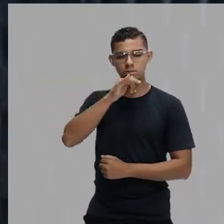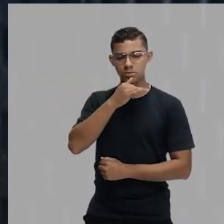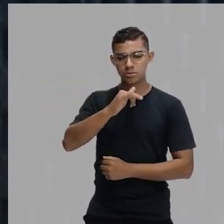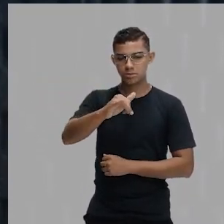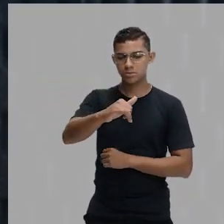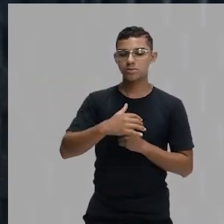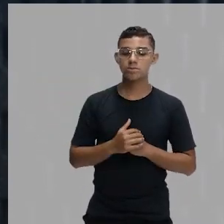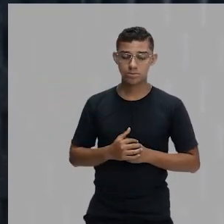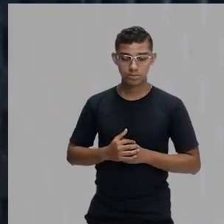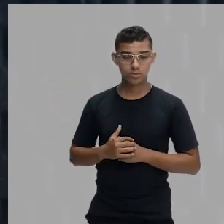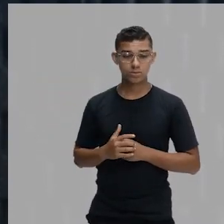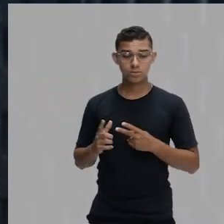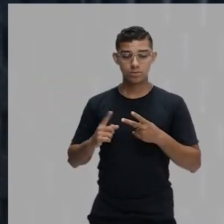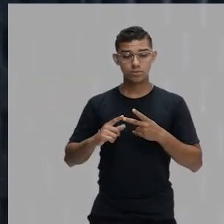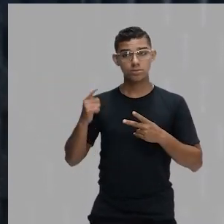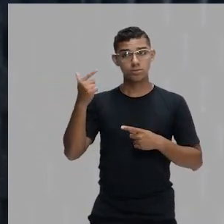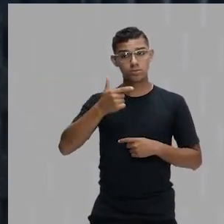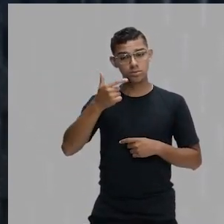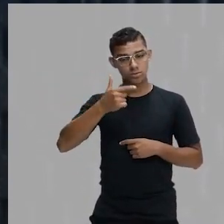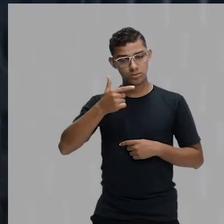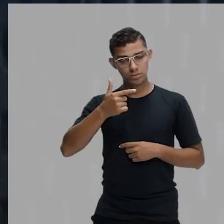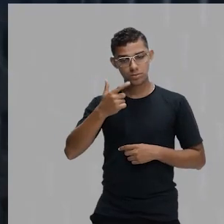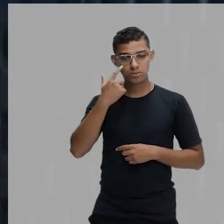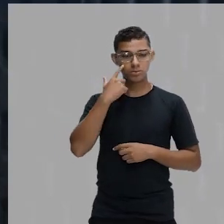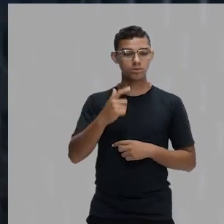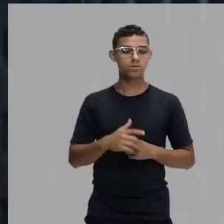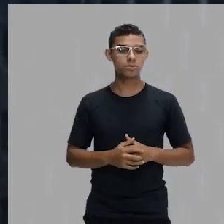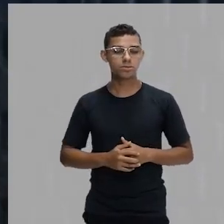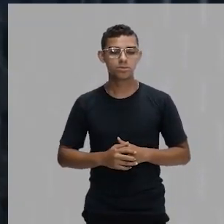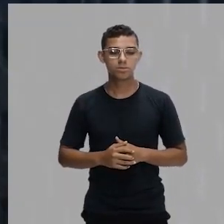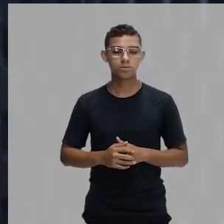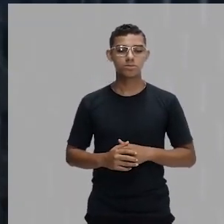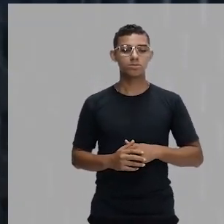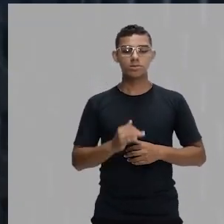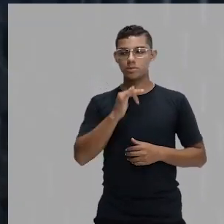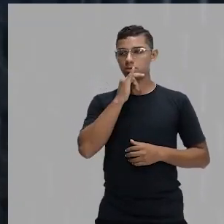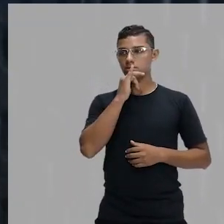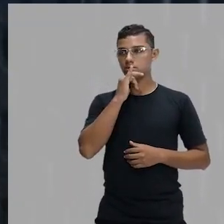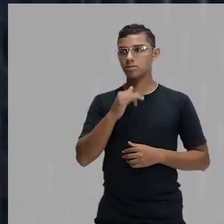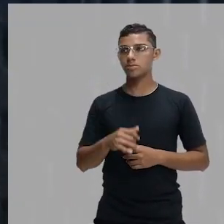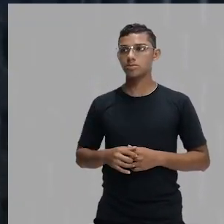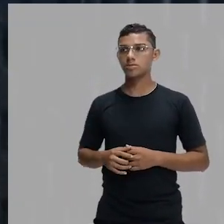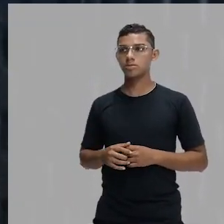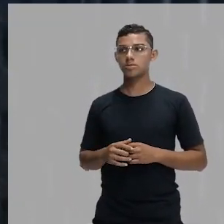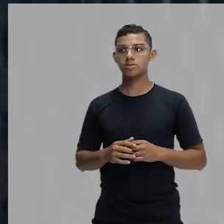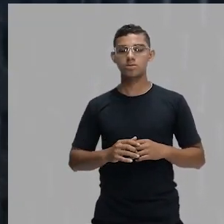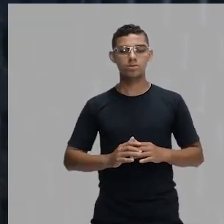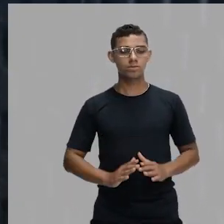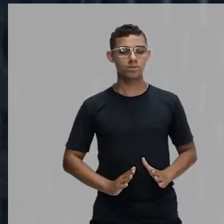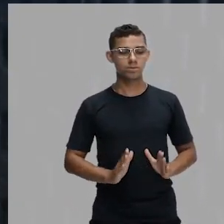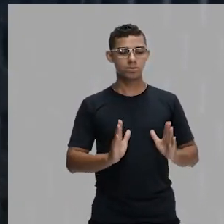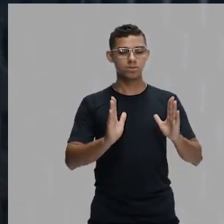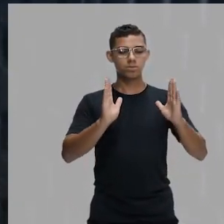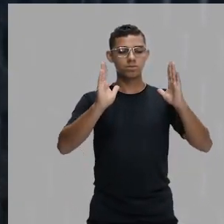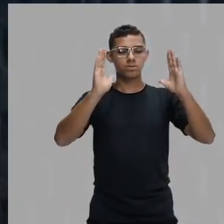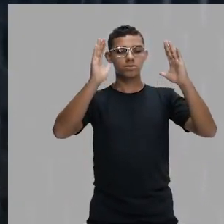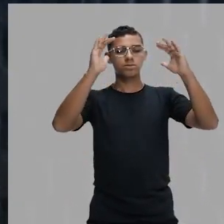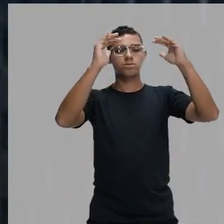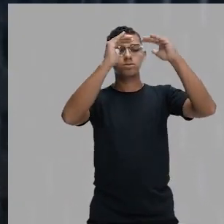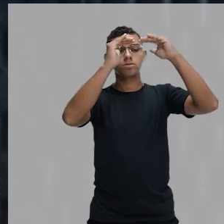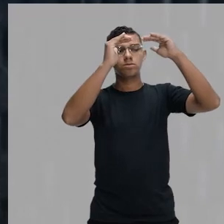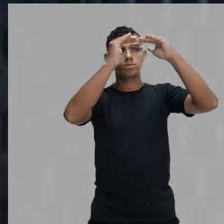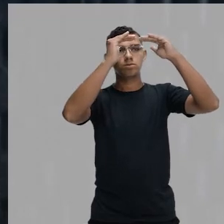que é a transformação potencial, que é da queda, em energia cinética, percebam o seguinte, a água ela vai descer de uma